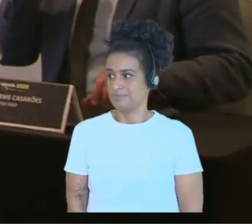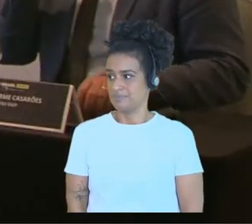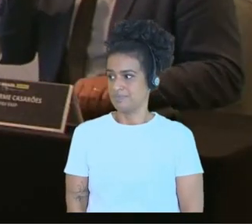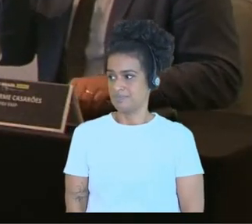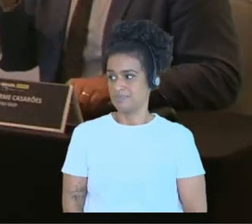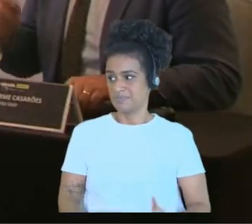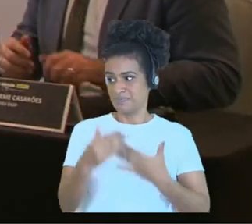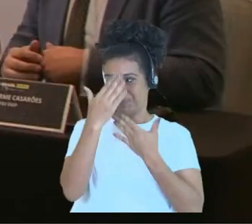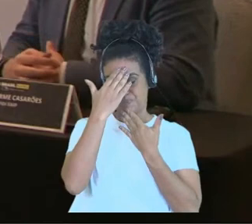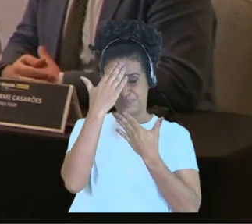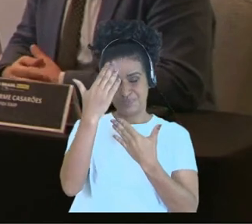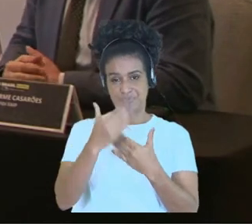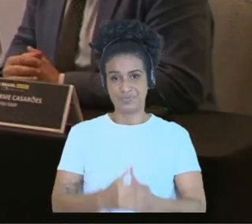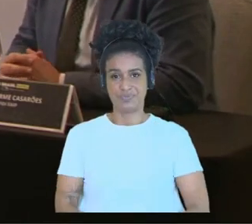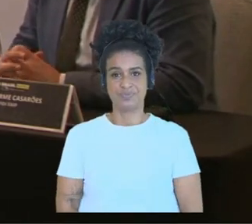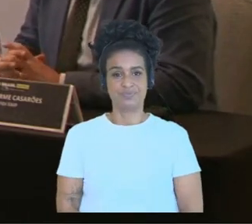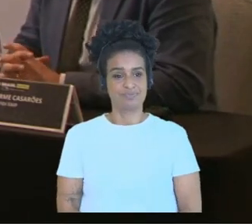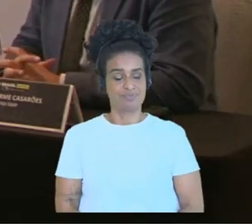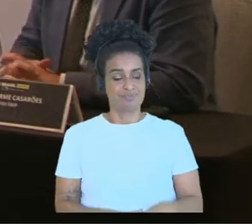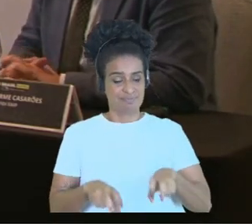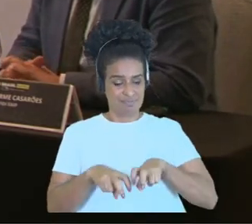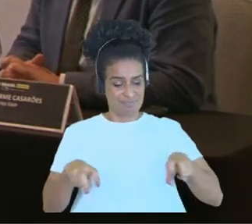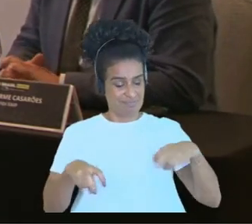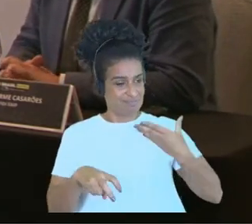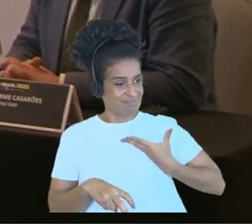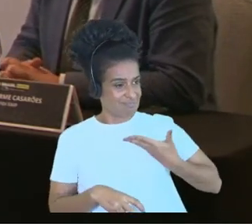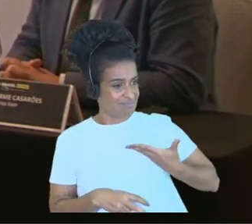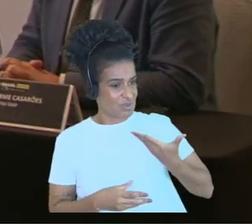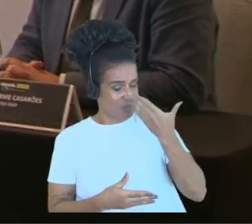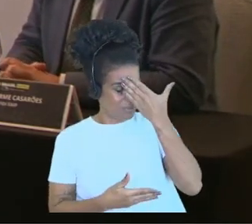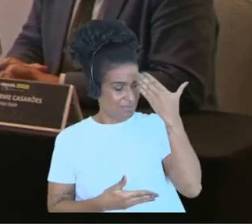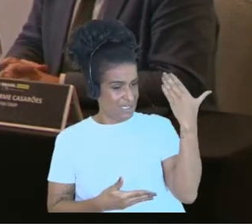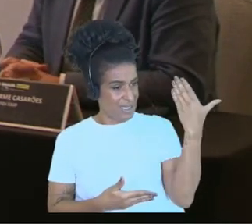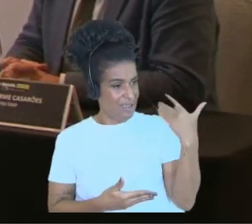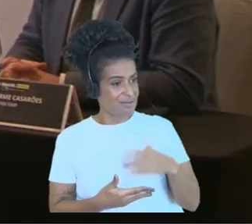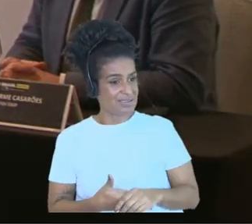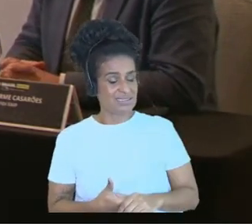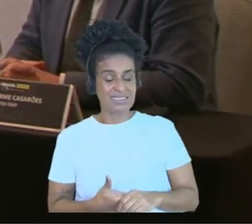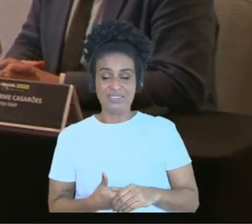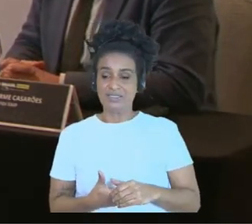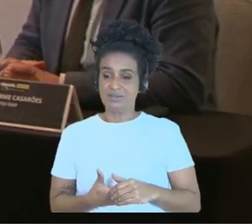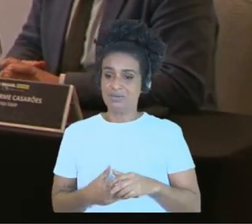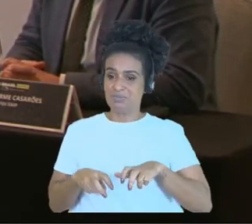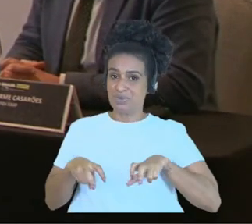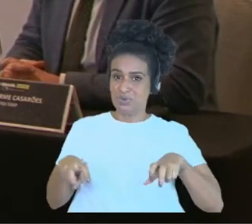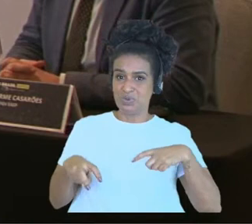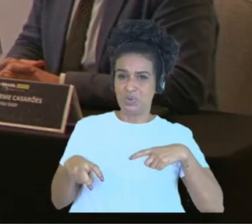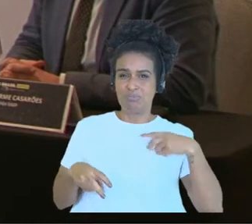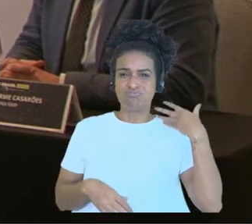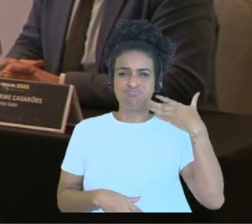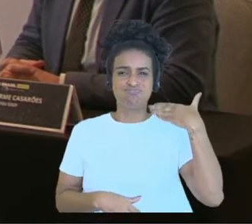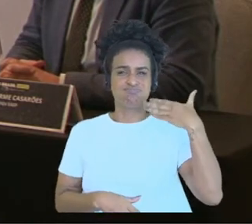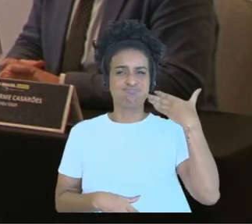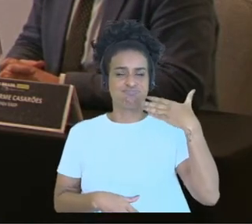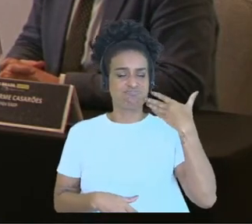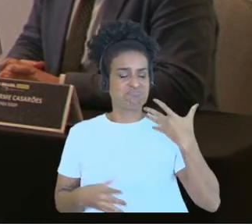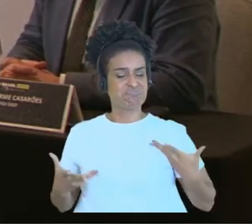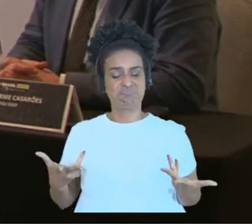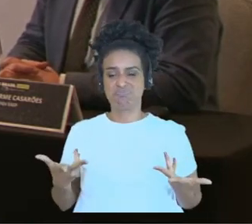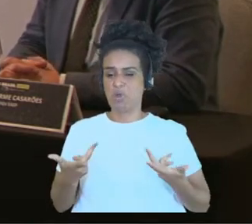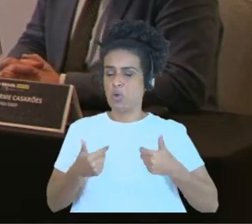Muito obrigado, então, aos componentes da mesa, Graziella Testa, Juliana Damasceno, Guilherme Casarões, pelo